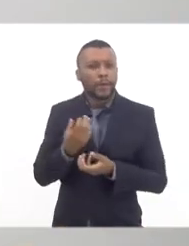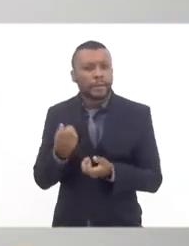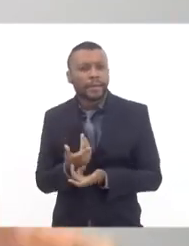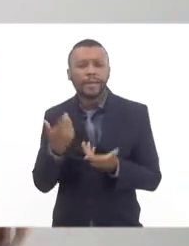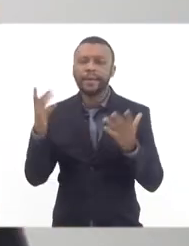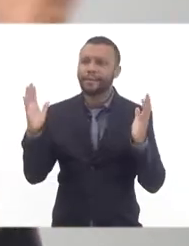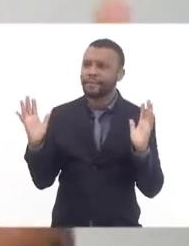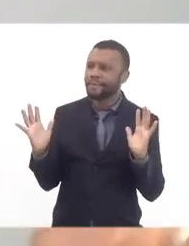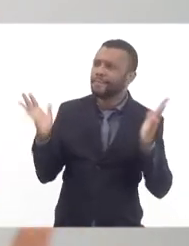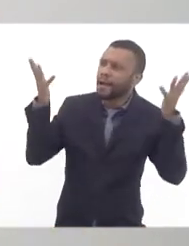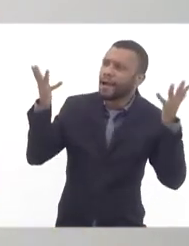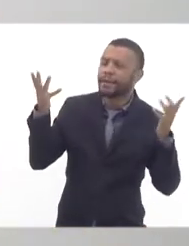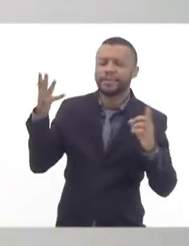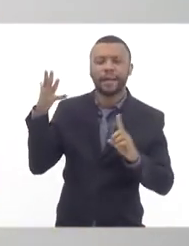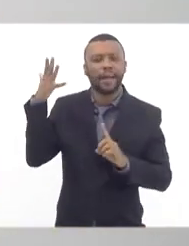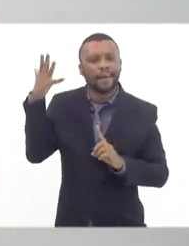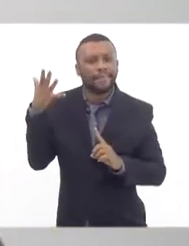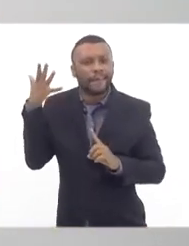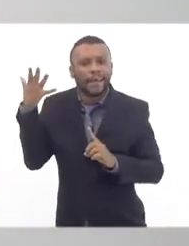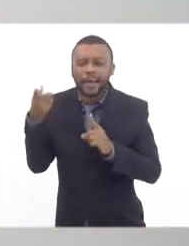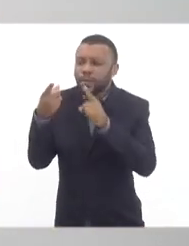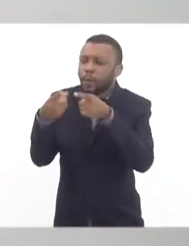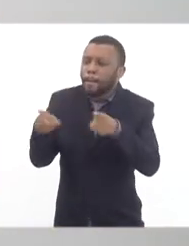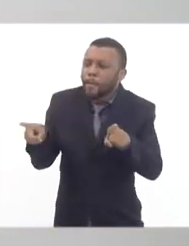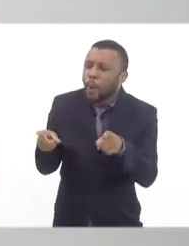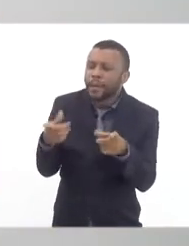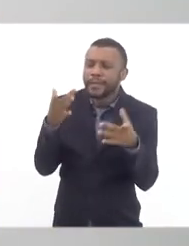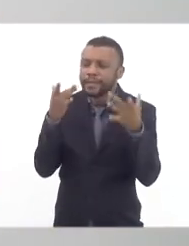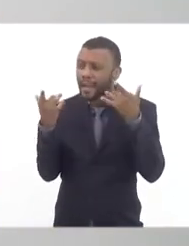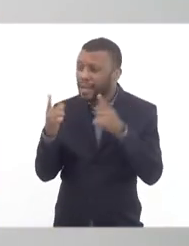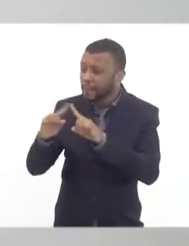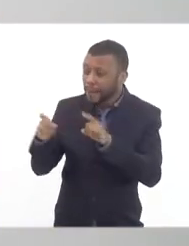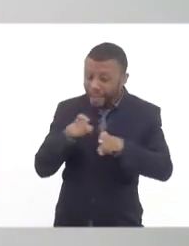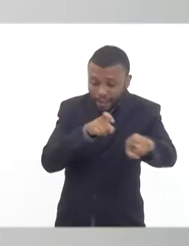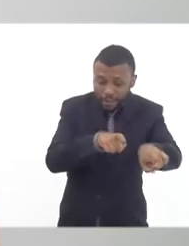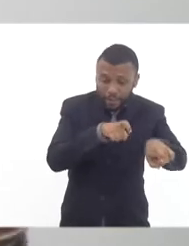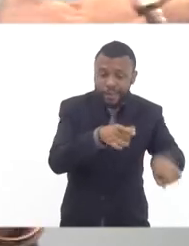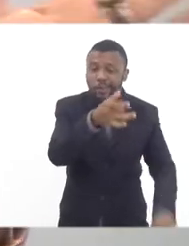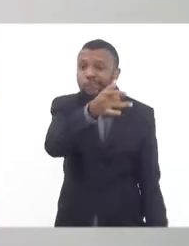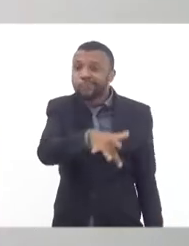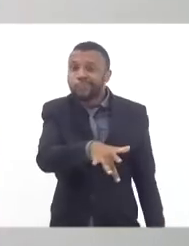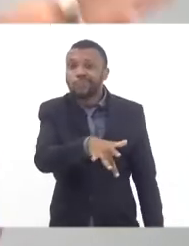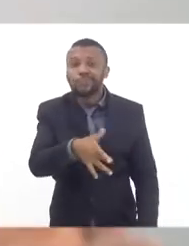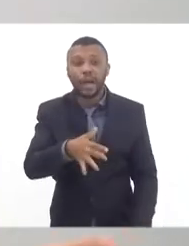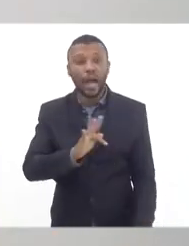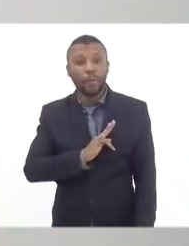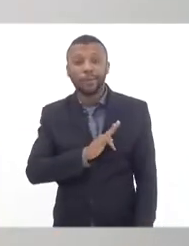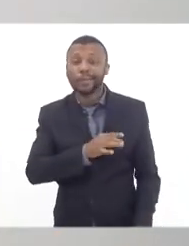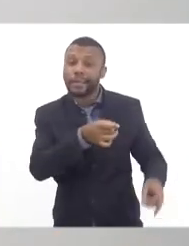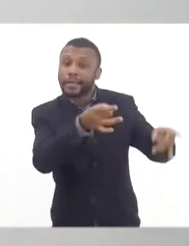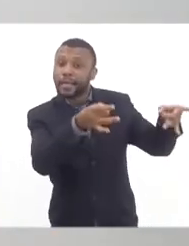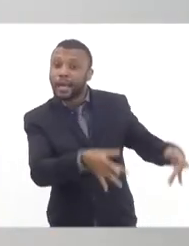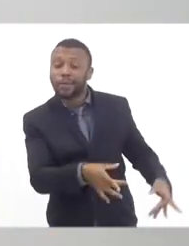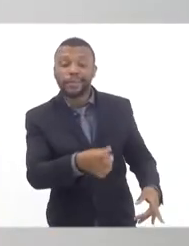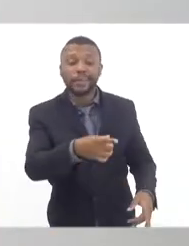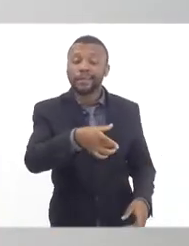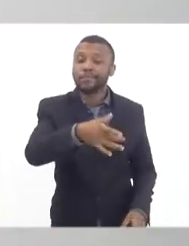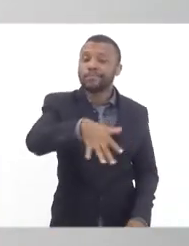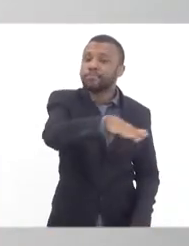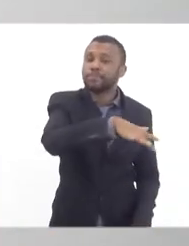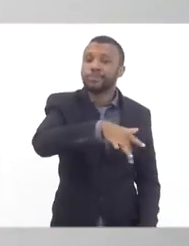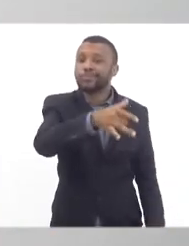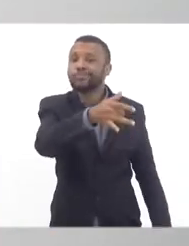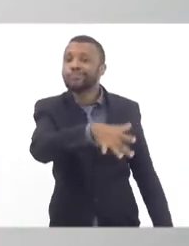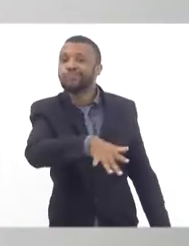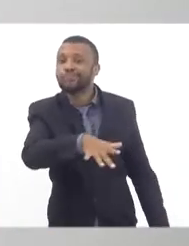evento, organiza não sei o que de música, de teatro, a fazenda está aqui largada. O batalhão saiu e deixou tudo largado. Era